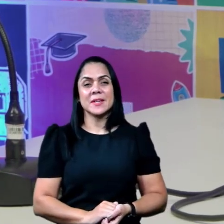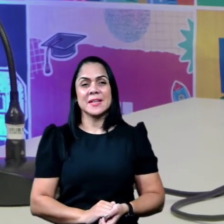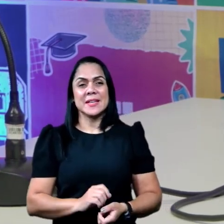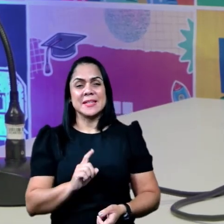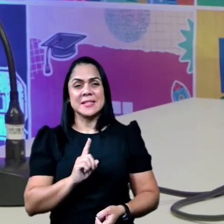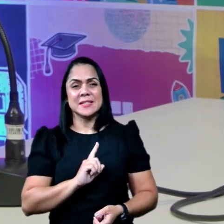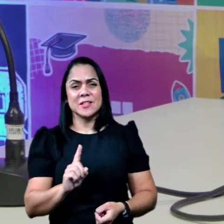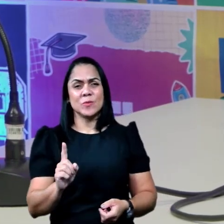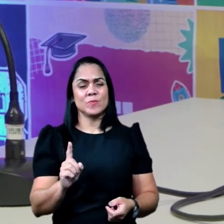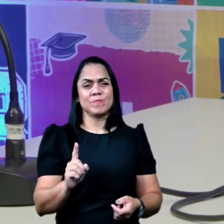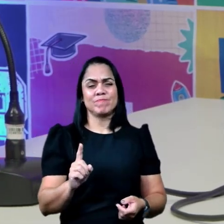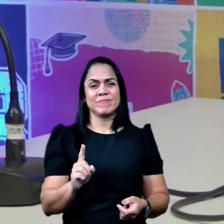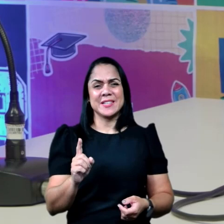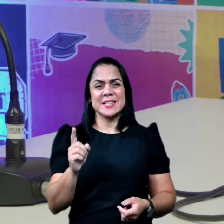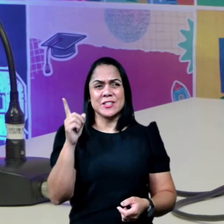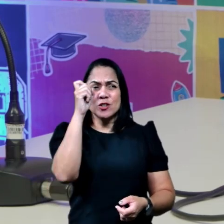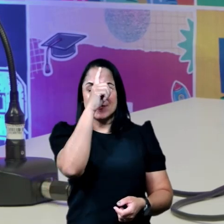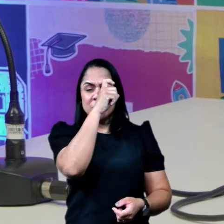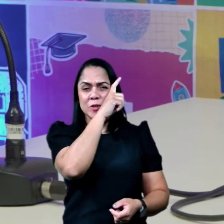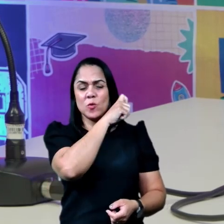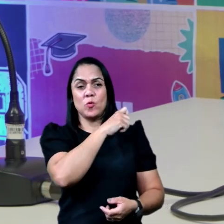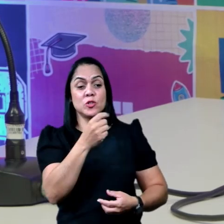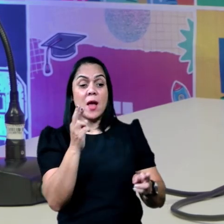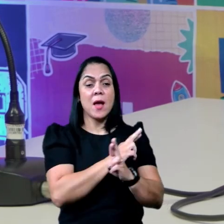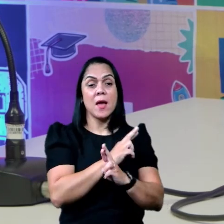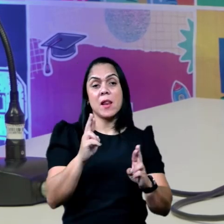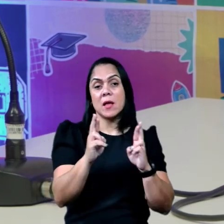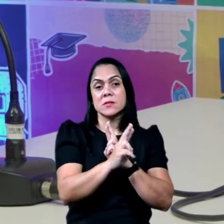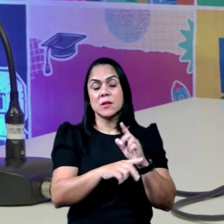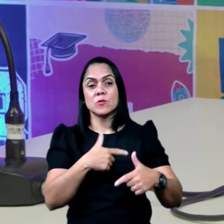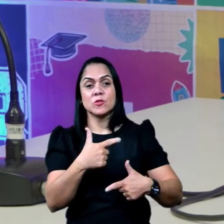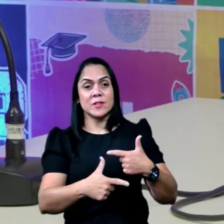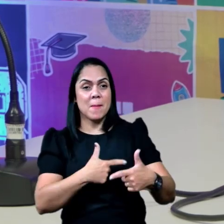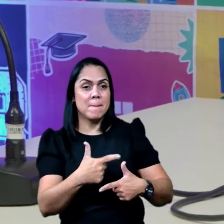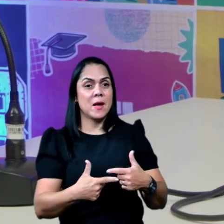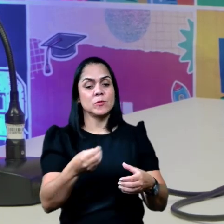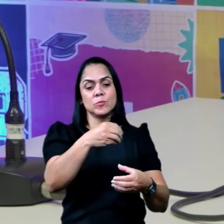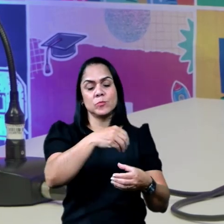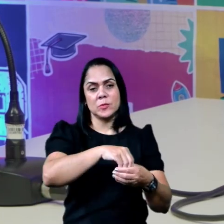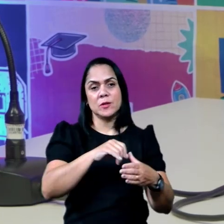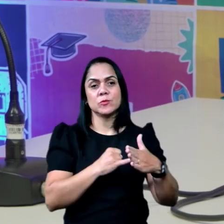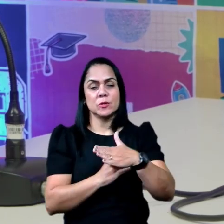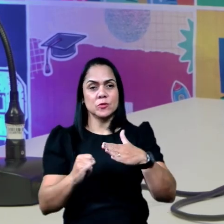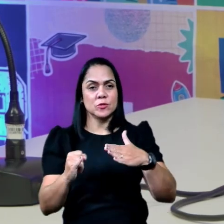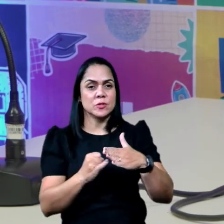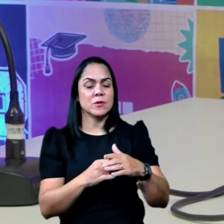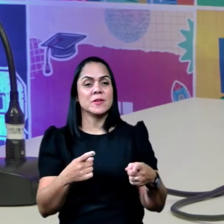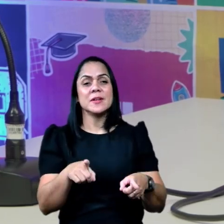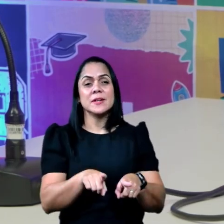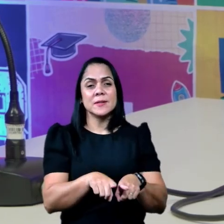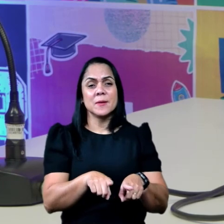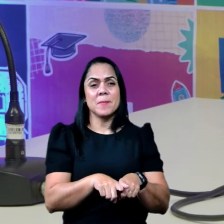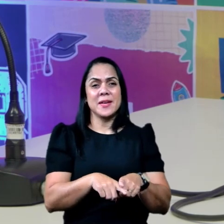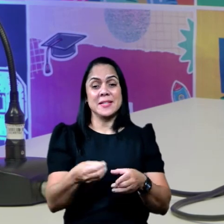de trabalho, porque afinal de contas nós convivemos uns com os outros diariamente, mais conosco aqui do que às vezes dentro de casa, então é importante a gente construir